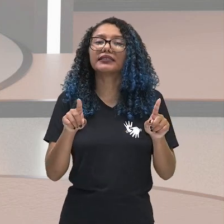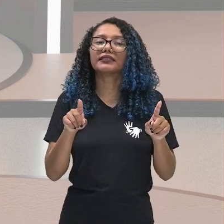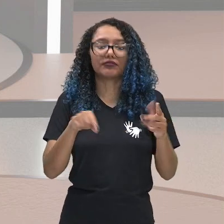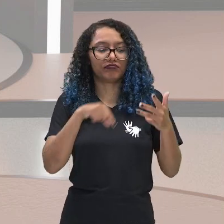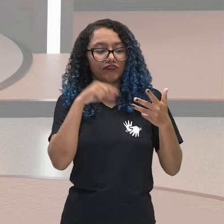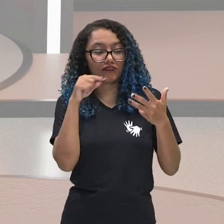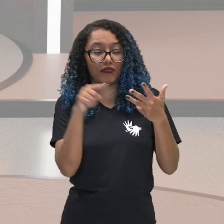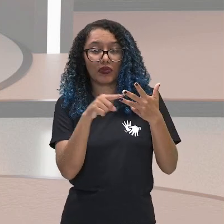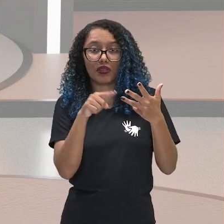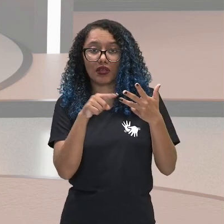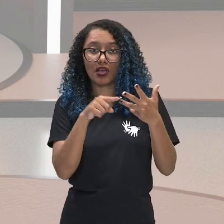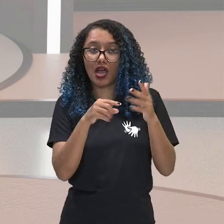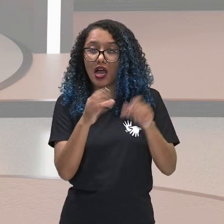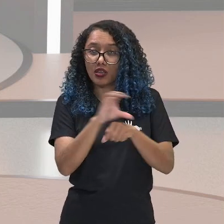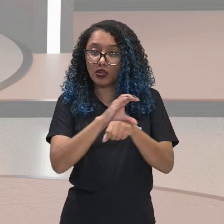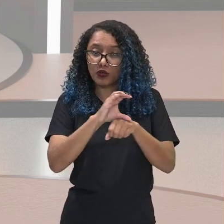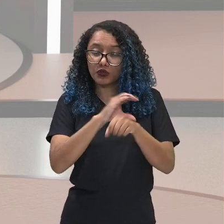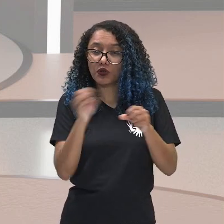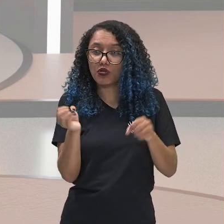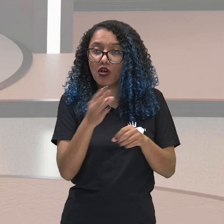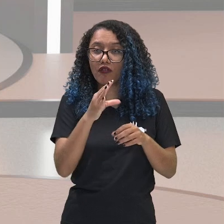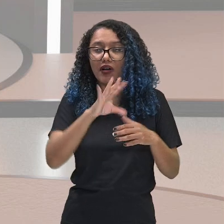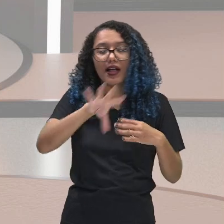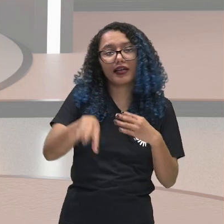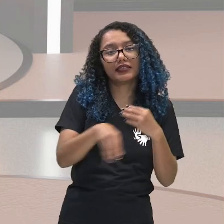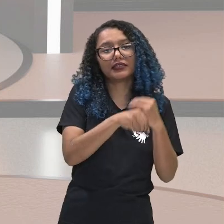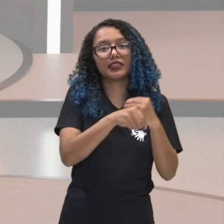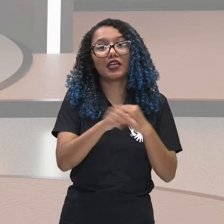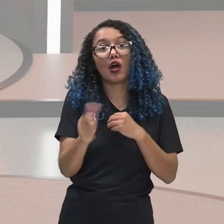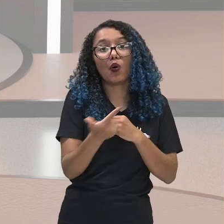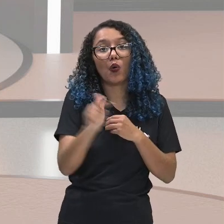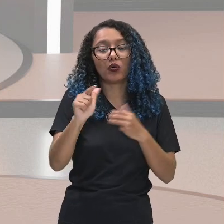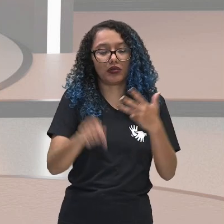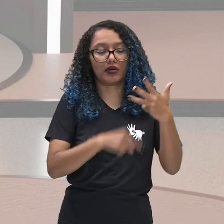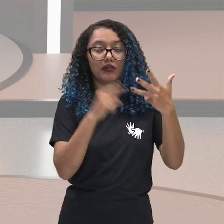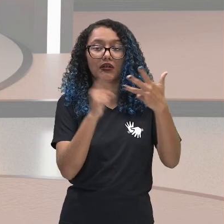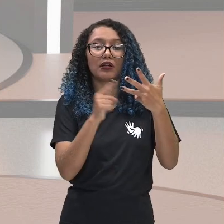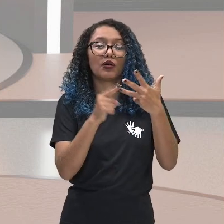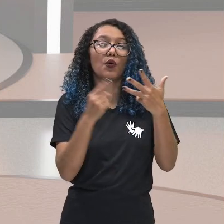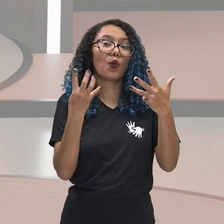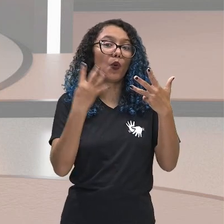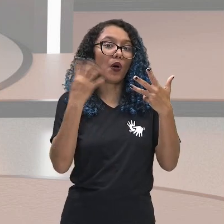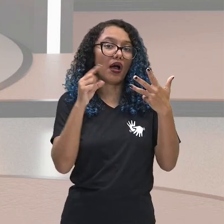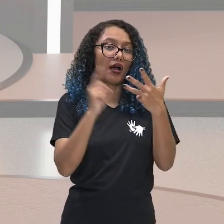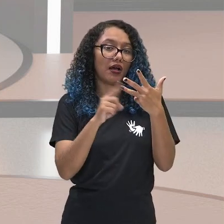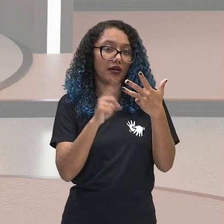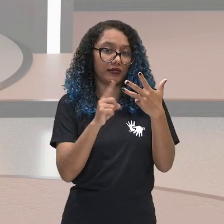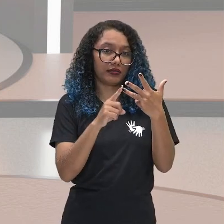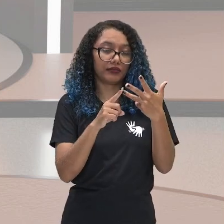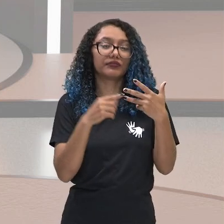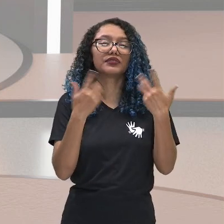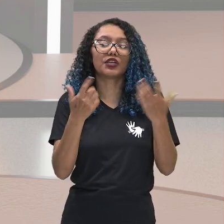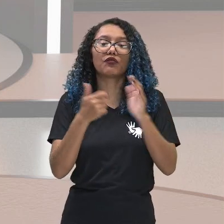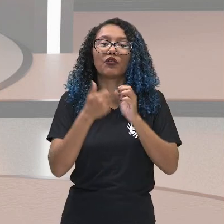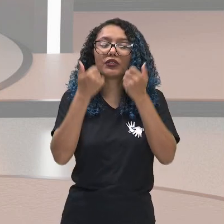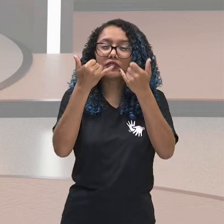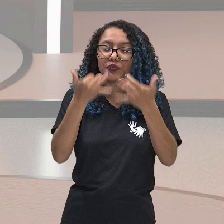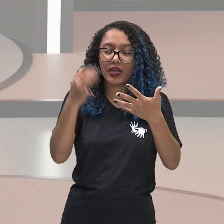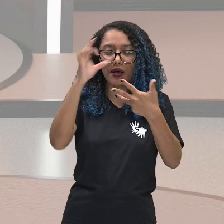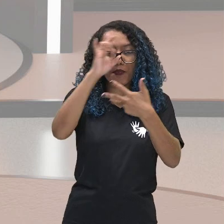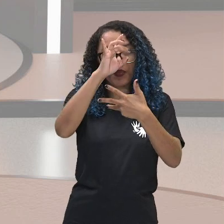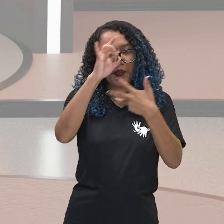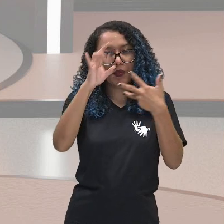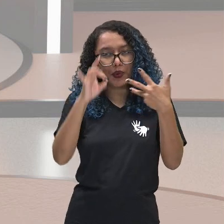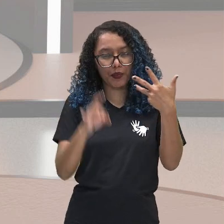quarto poder, que é o poder moderador. E o que eu quero, então, ao caracterizar cada um desses poderes, é que vocês observem que